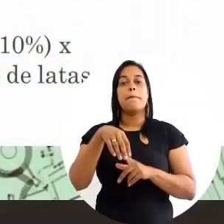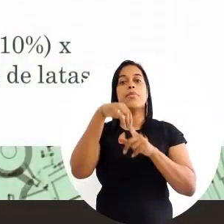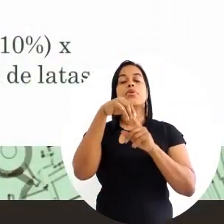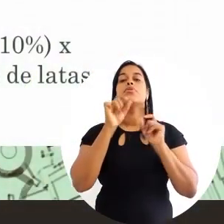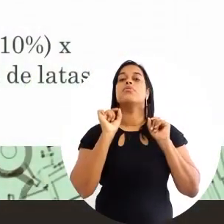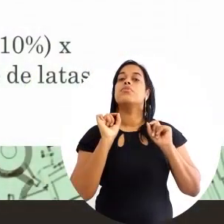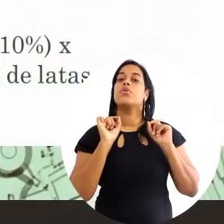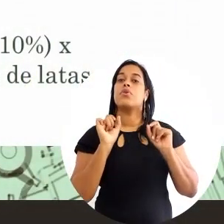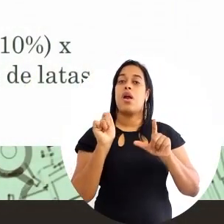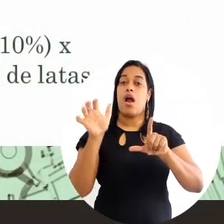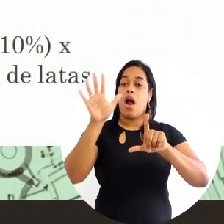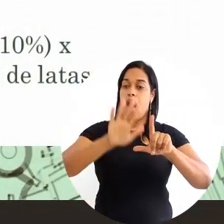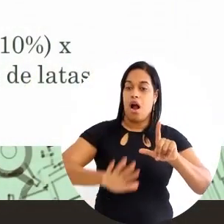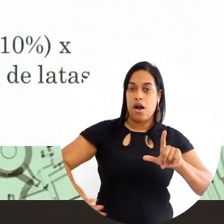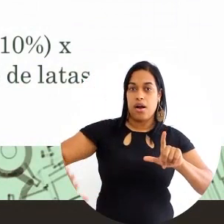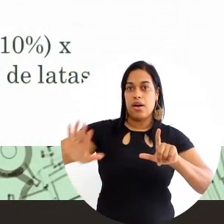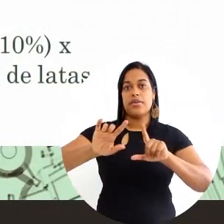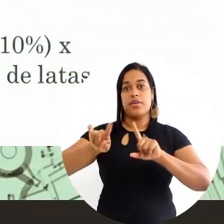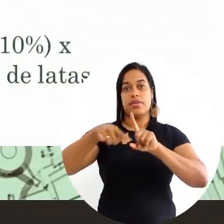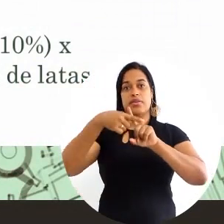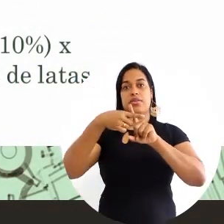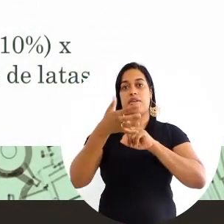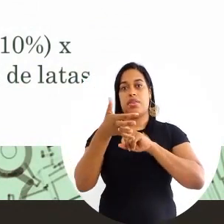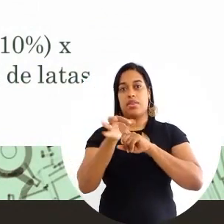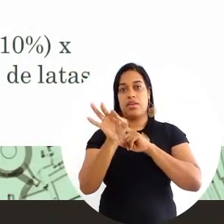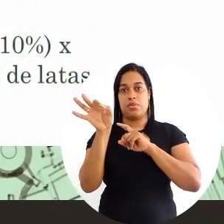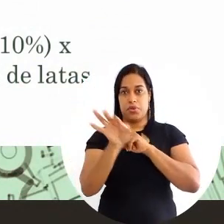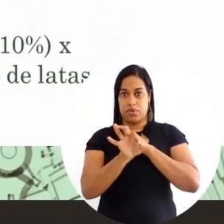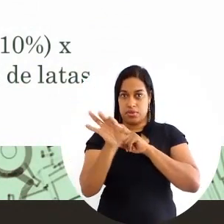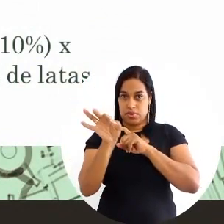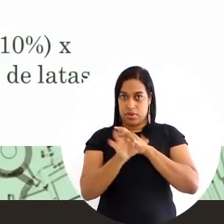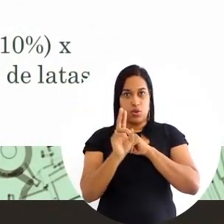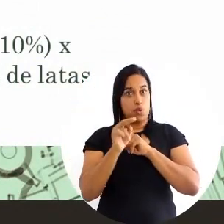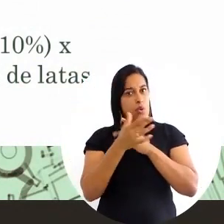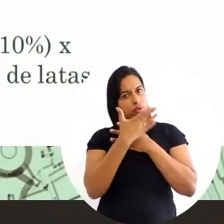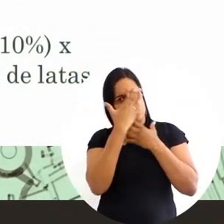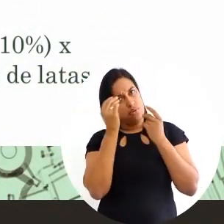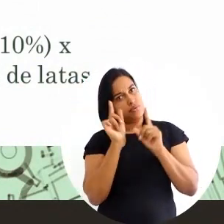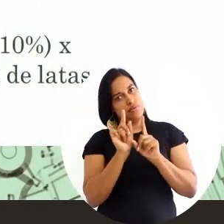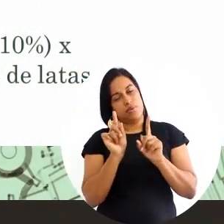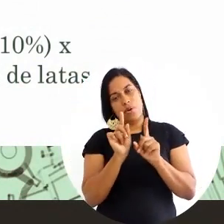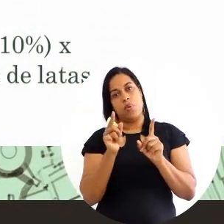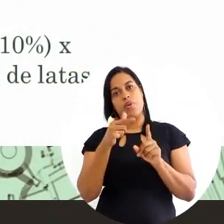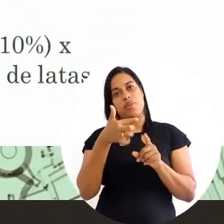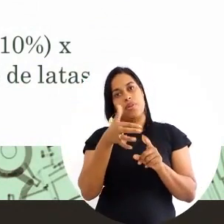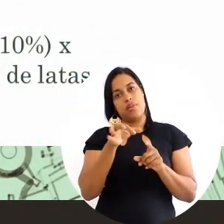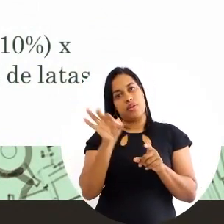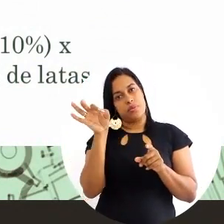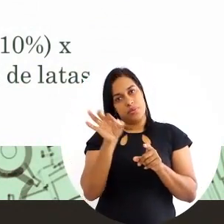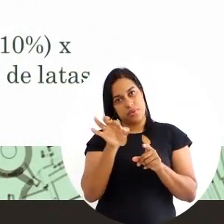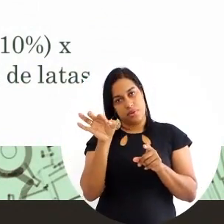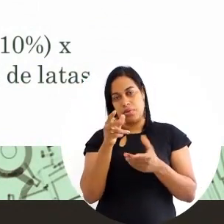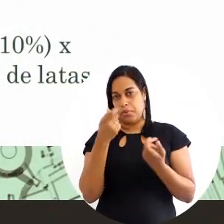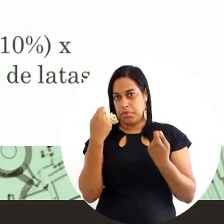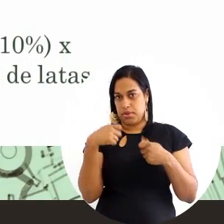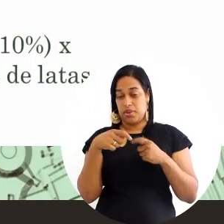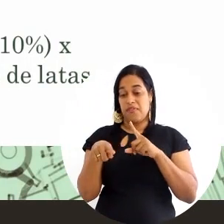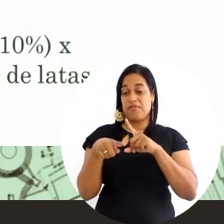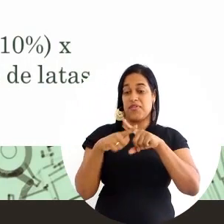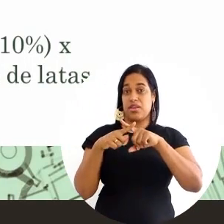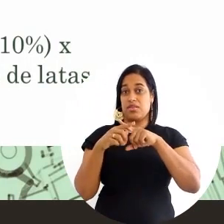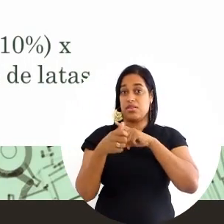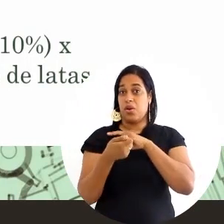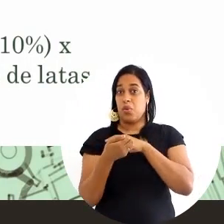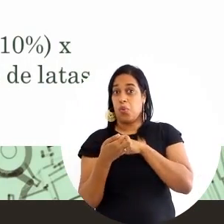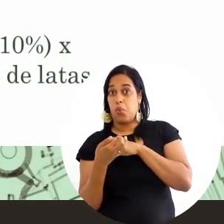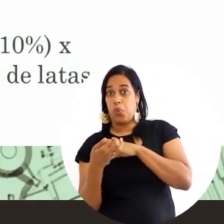seguinte princípio: a área a ser revestida, acrescida dos 10%, nunca esquecer os 10% em virtude das perdas,